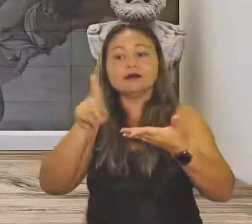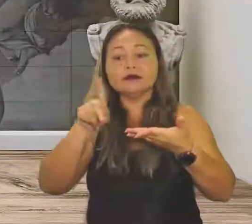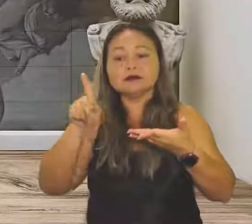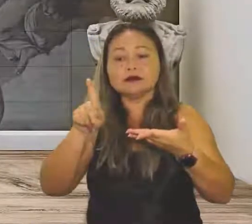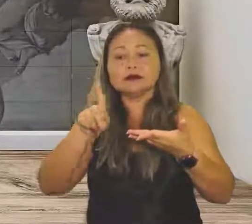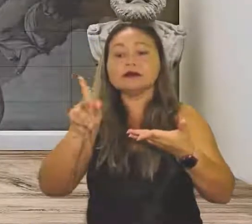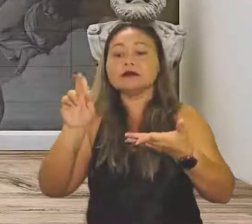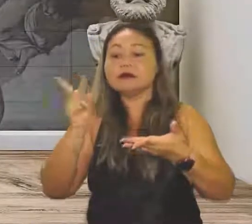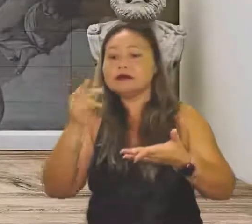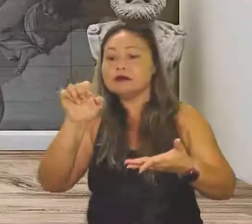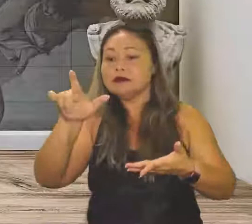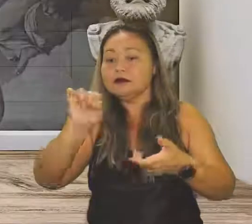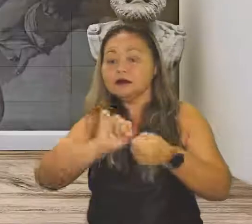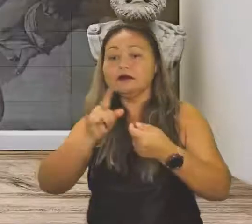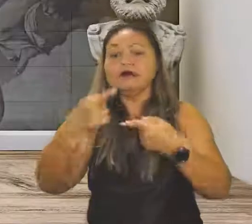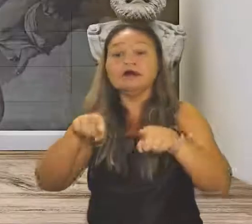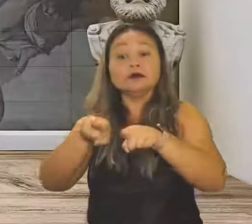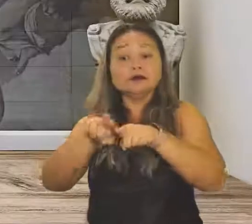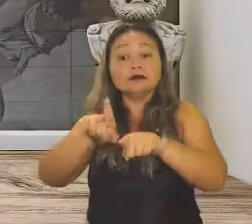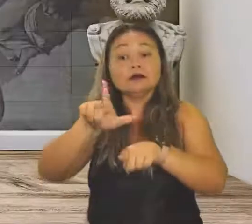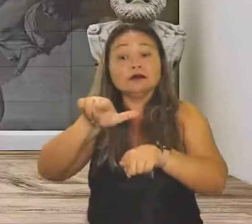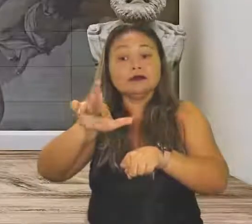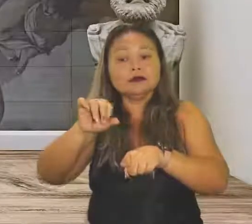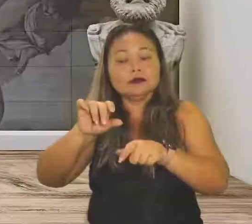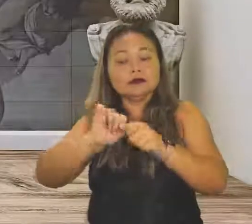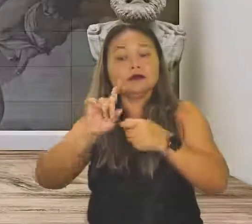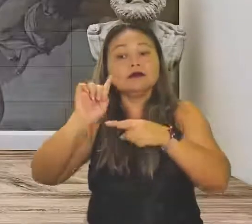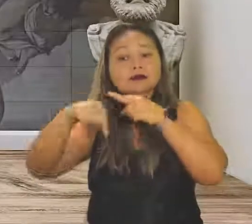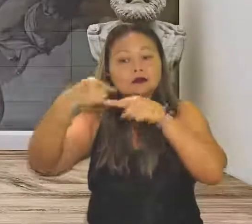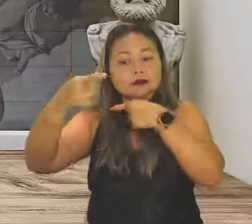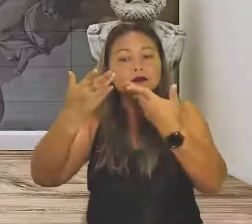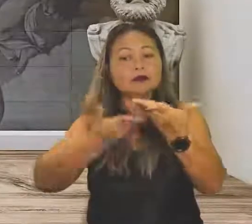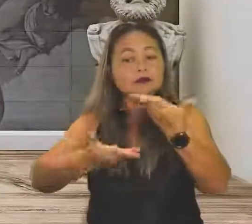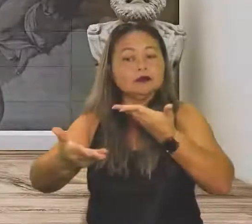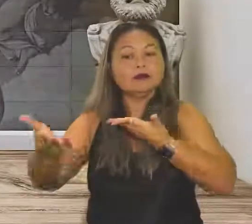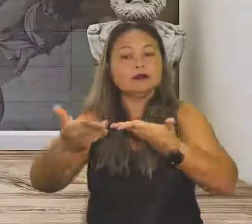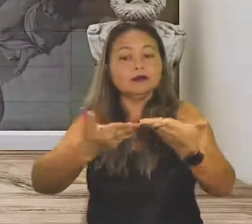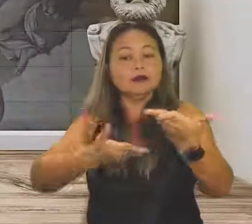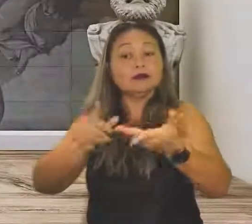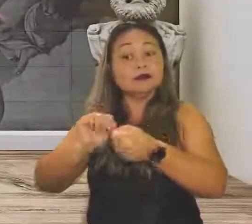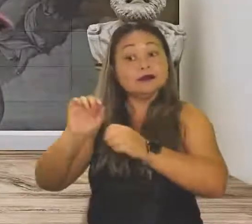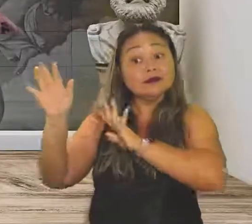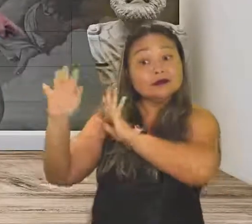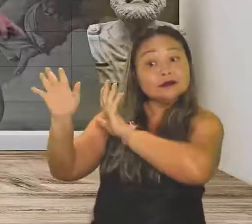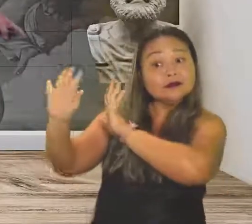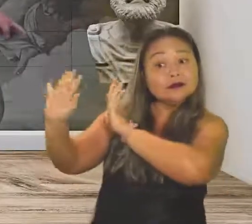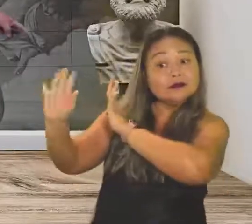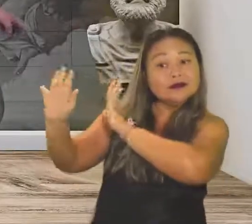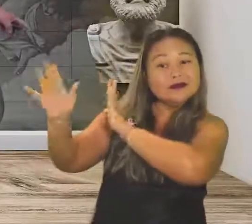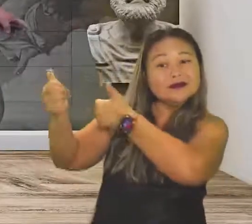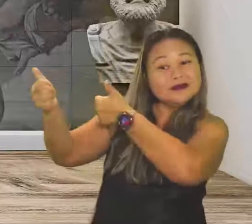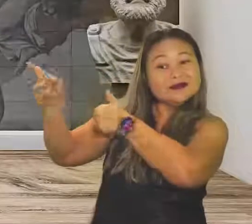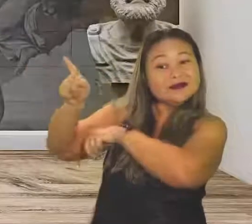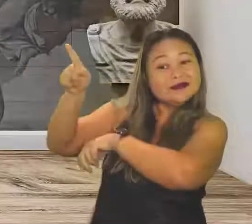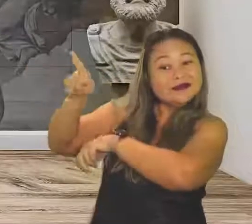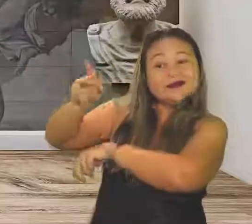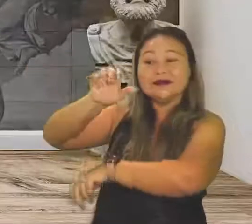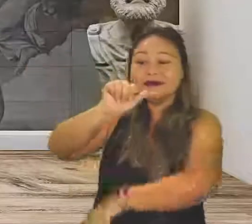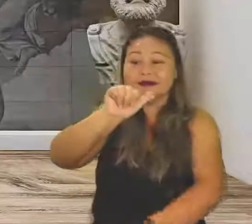Hélio, também temos o professor Luciano, que irá se interagir com vocês em outras aulas. E temos também a nossa intérprete, né,